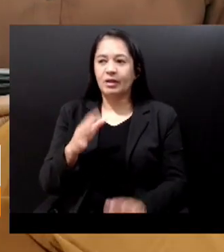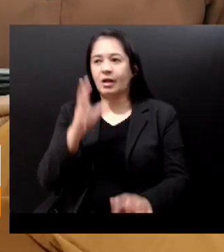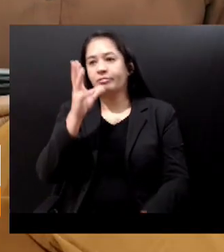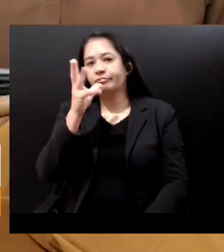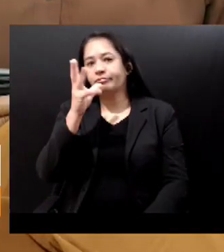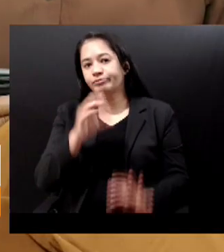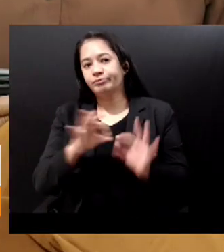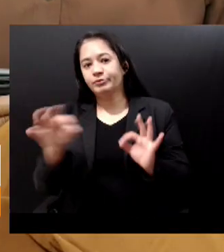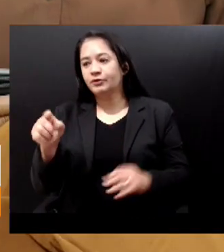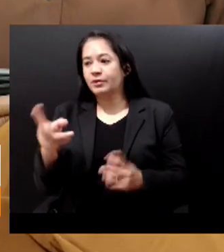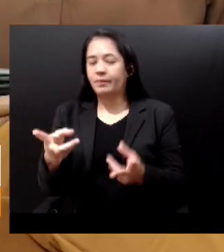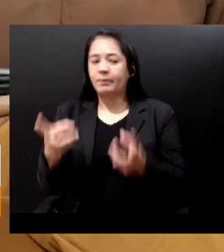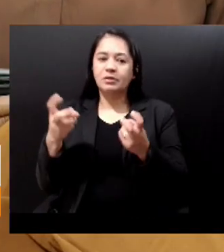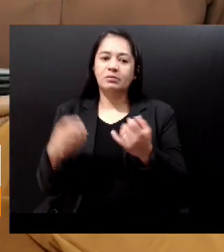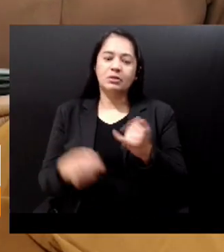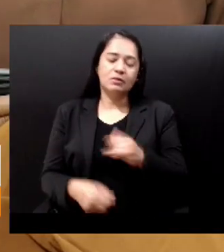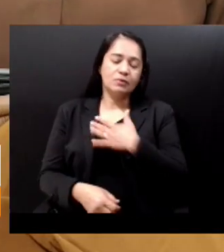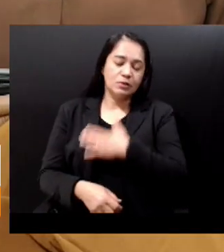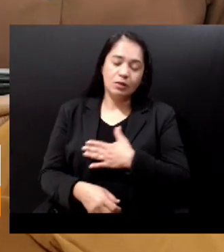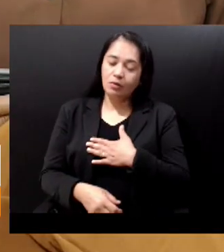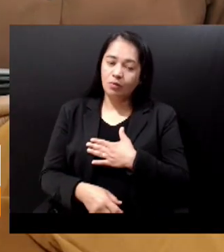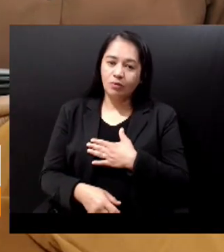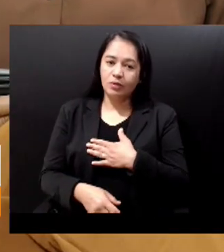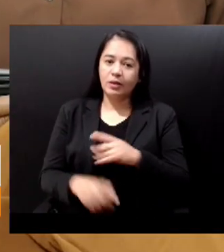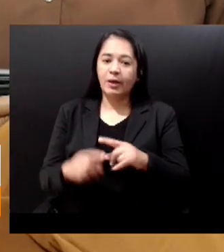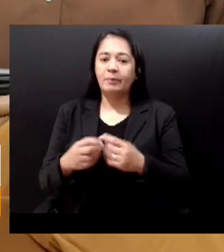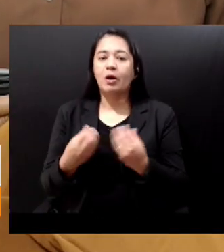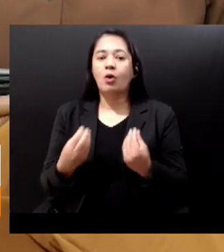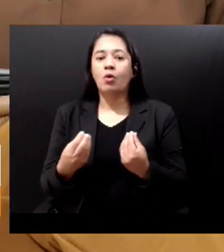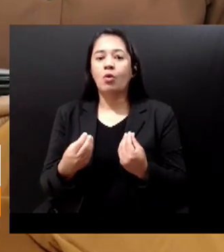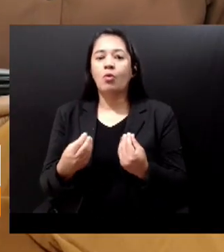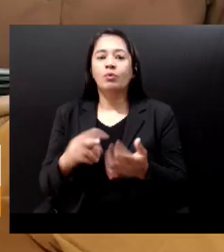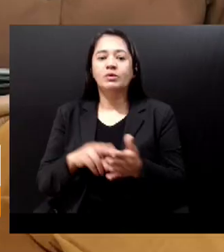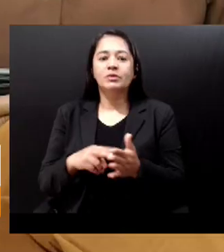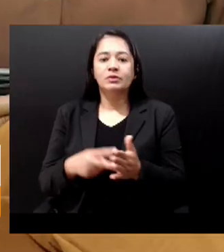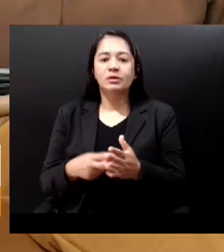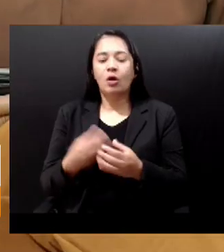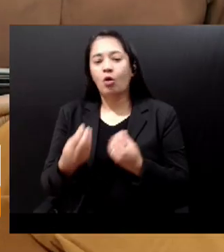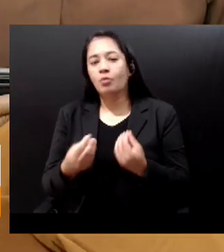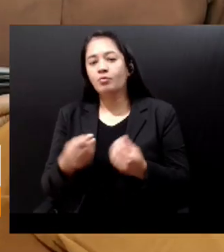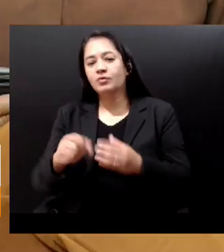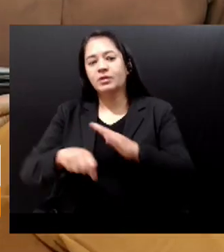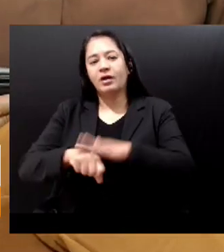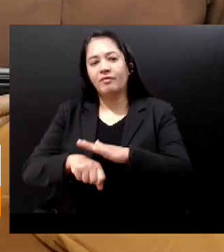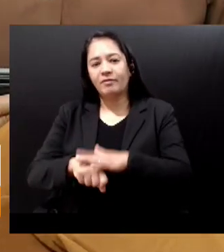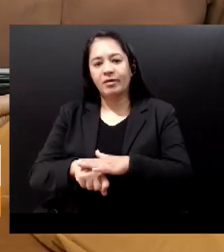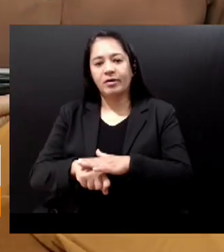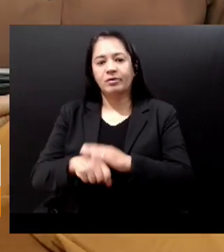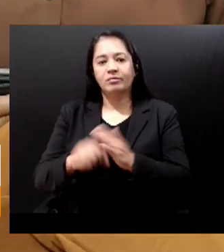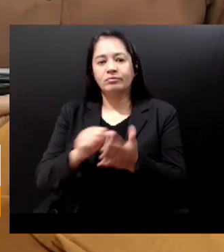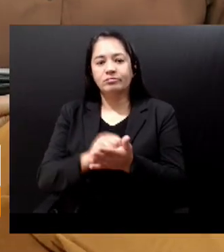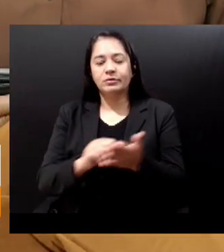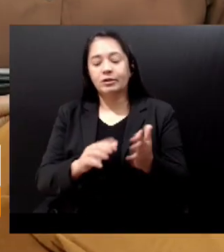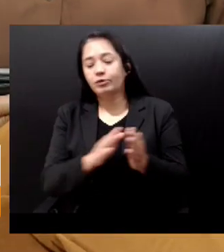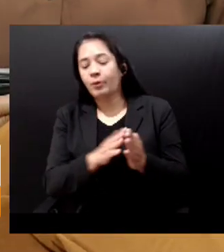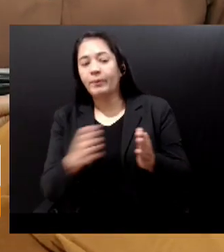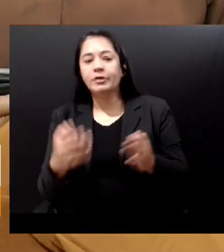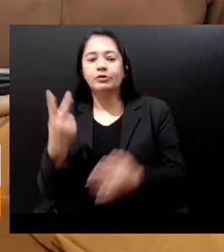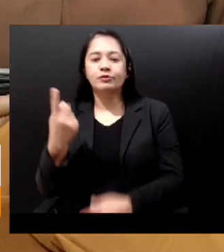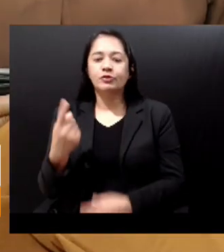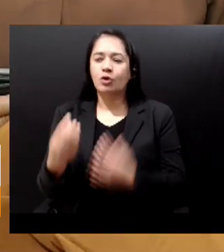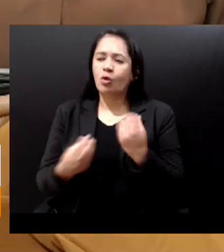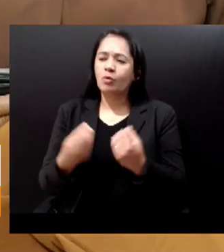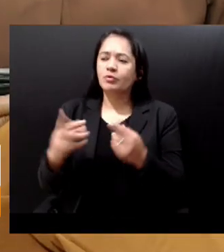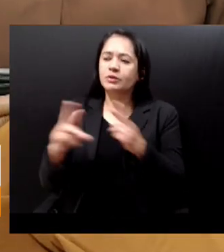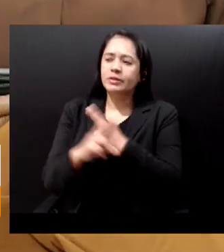você pega gosto por aquilo, mas o quanto que fez sentido, como você está fazendo essas atividades ao longo dos 21 dias, como você está se relacionando com a atividade e